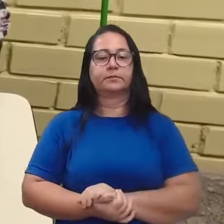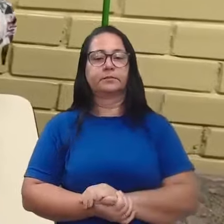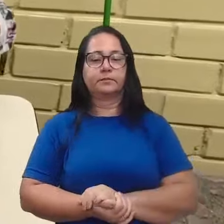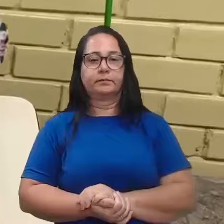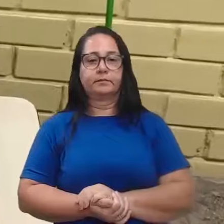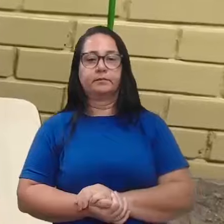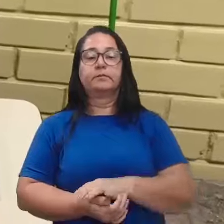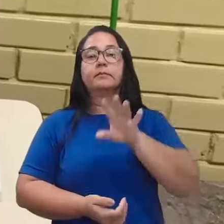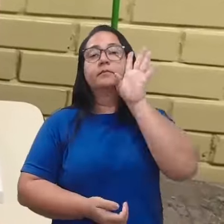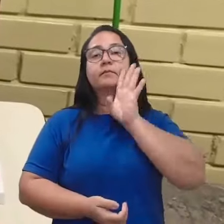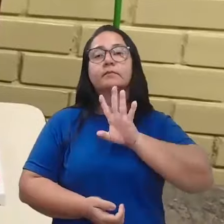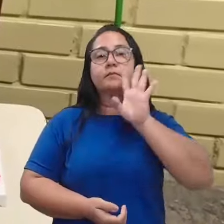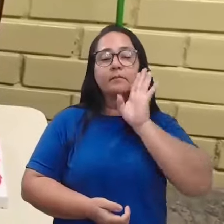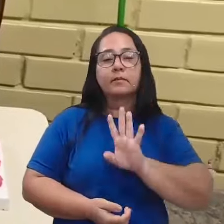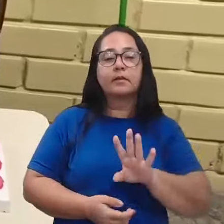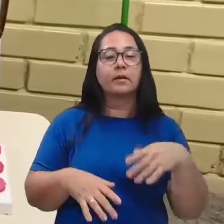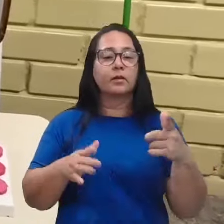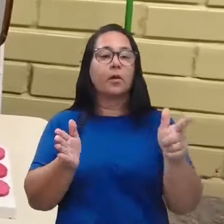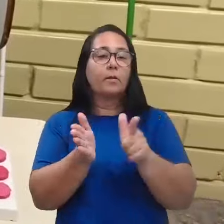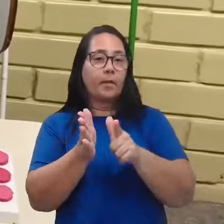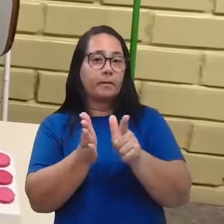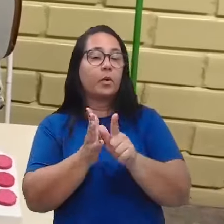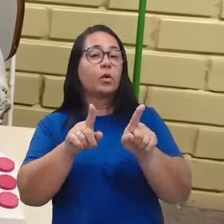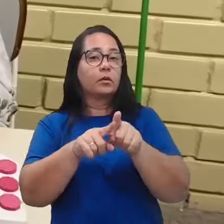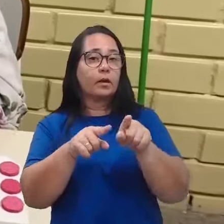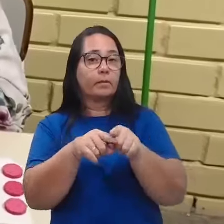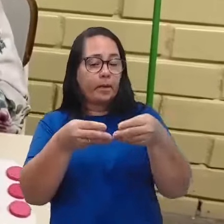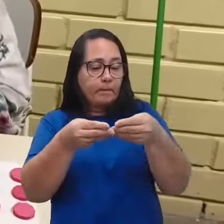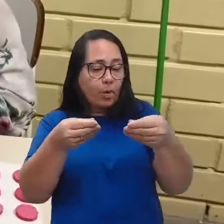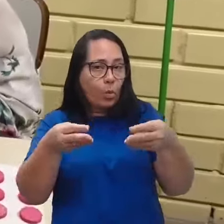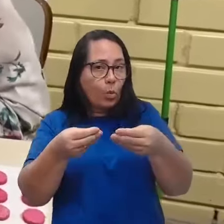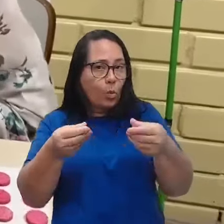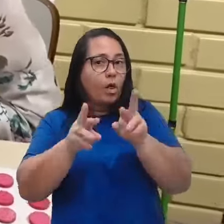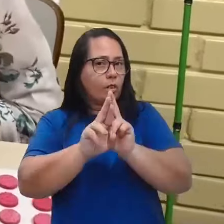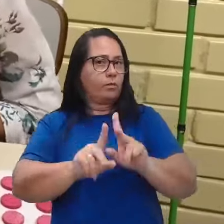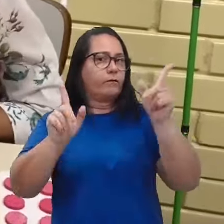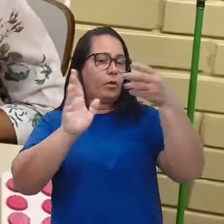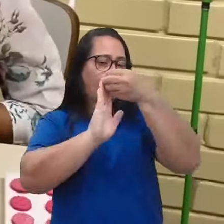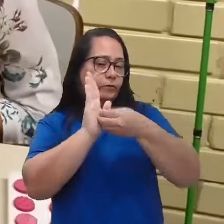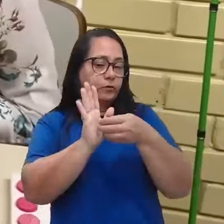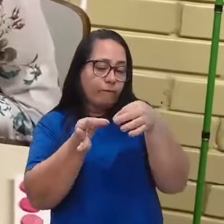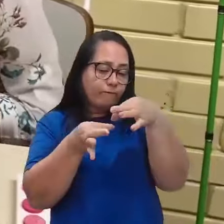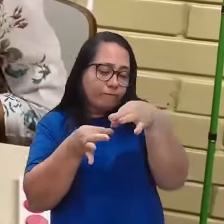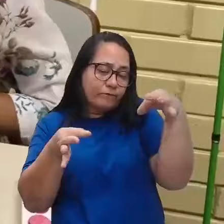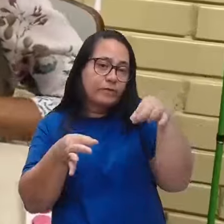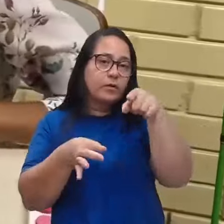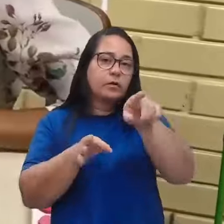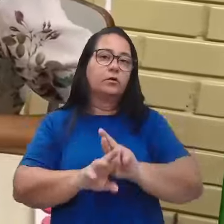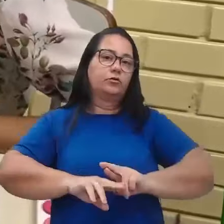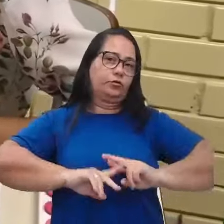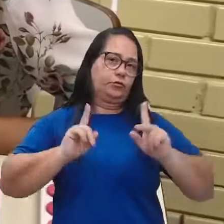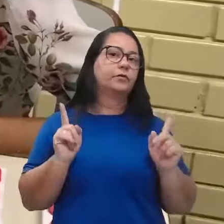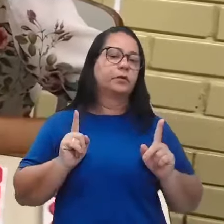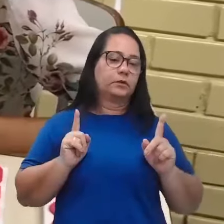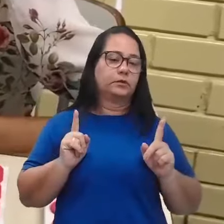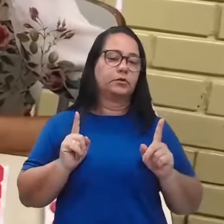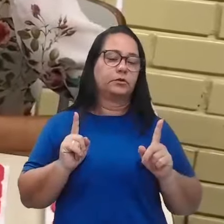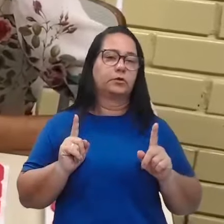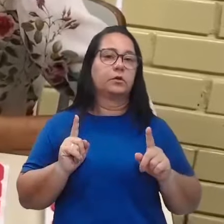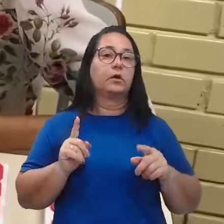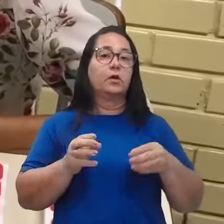professora, muito interessante. O papel é um pouco mais grosso do que a folha de ofício. Isso, isso. A folha de ofício comum, que a gente utiliza para a tela de